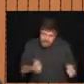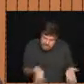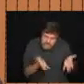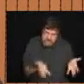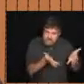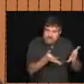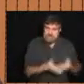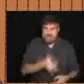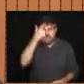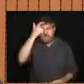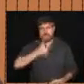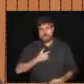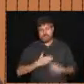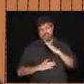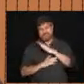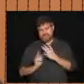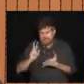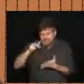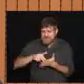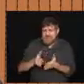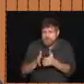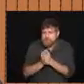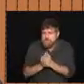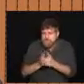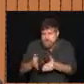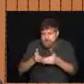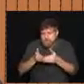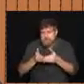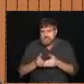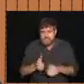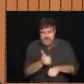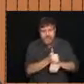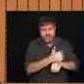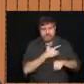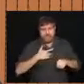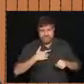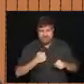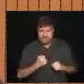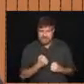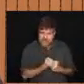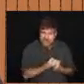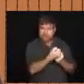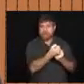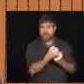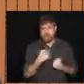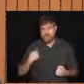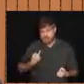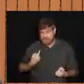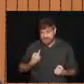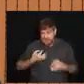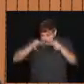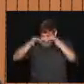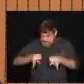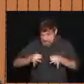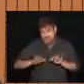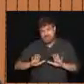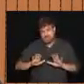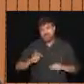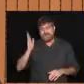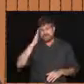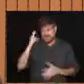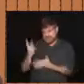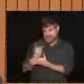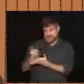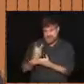saúde. Então, eu venho a essa casa pedir esse apoio. Vamos acertar em tudo? Provavelmente não. Mas eu acho que é